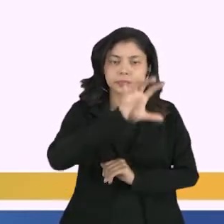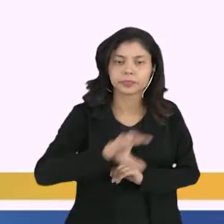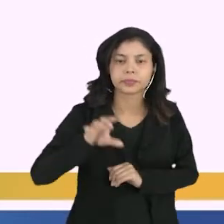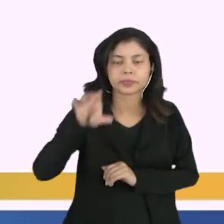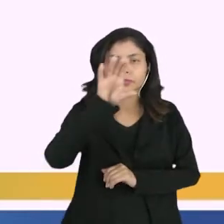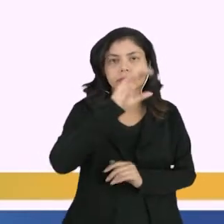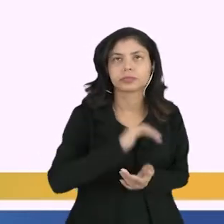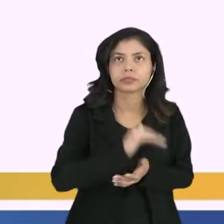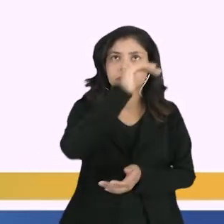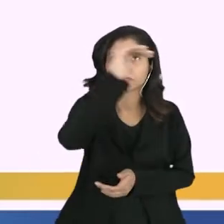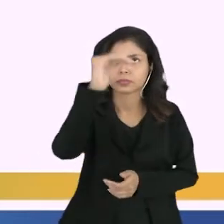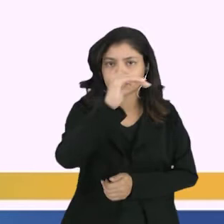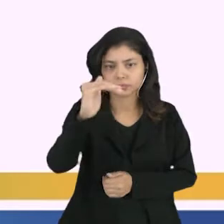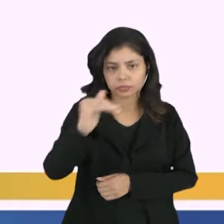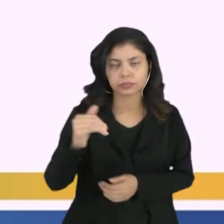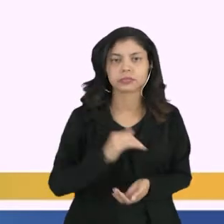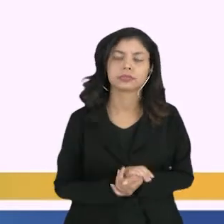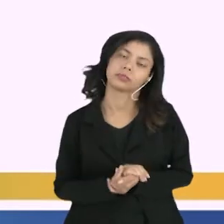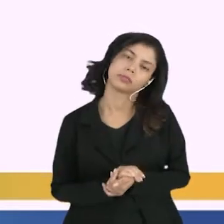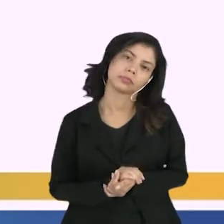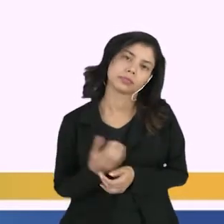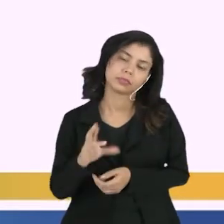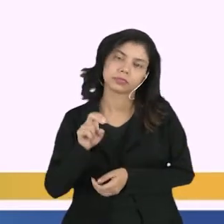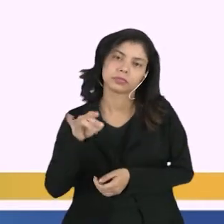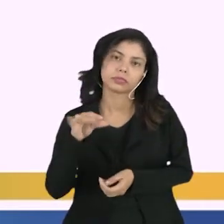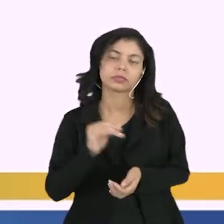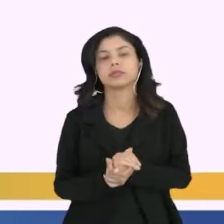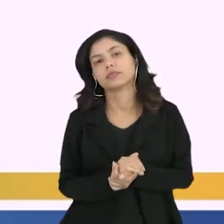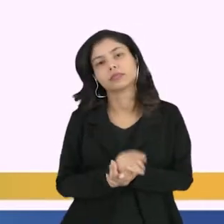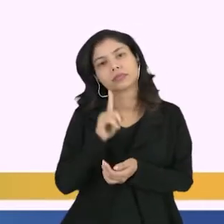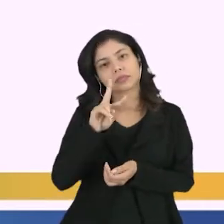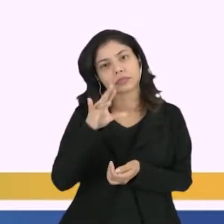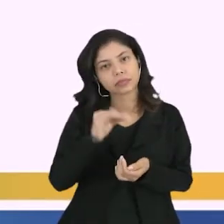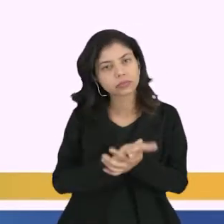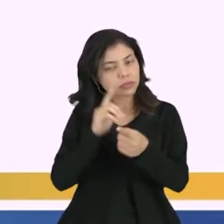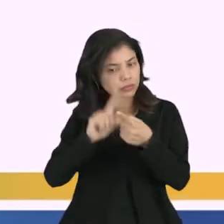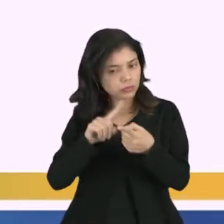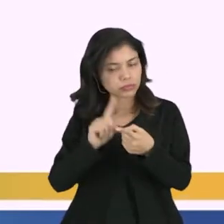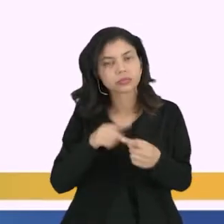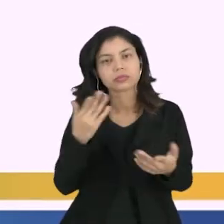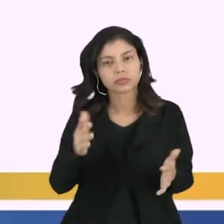que essas capitanias, elas ficavam no litoral, né? Por conta aí